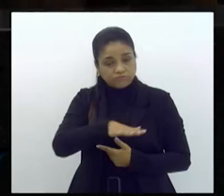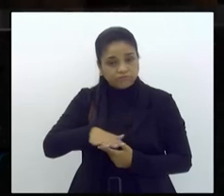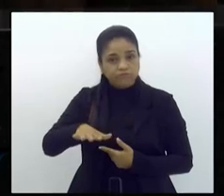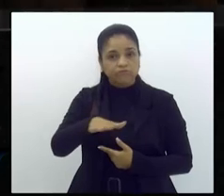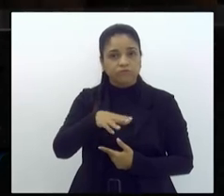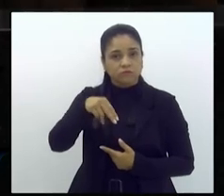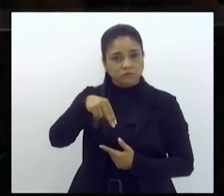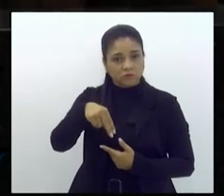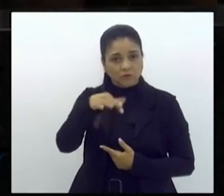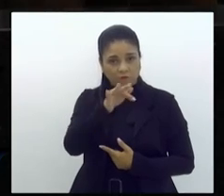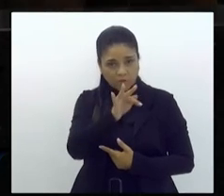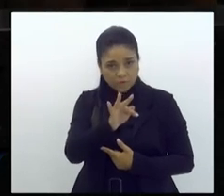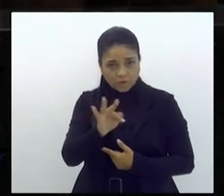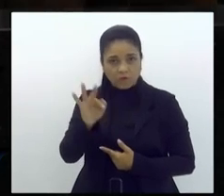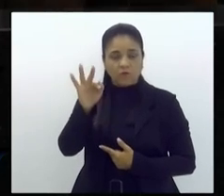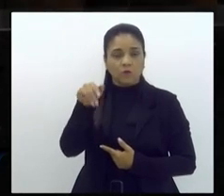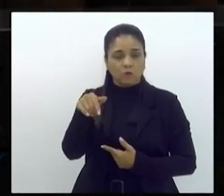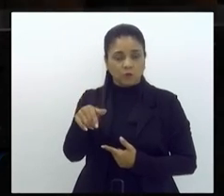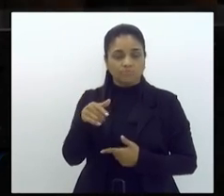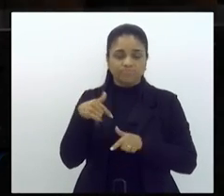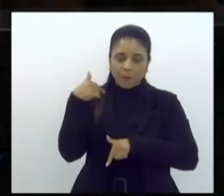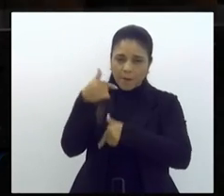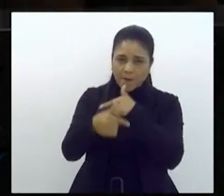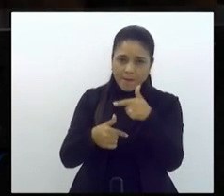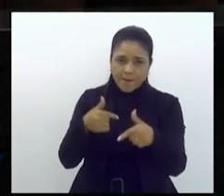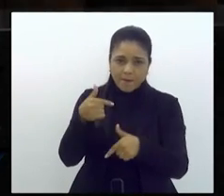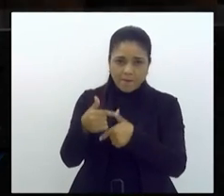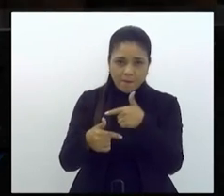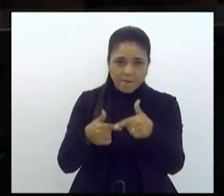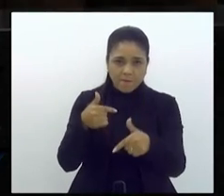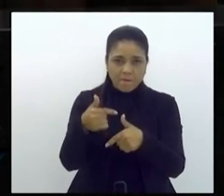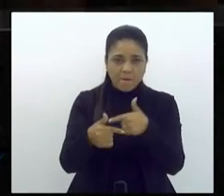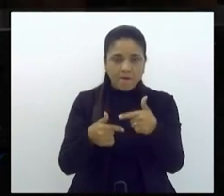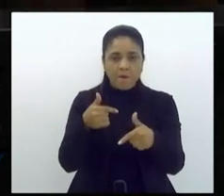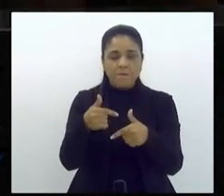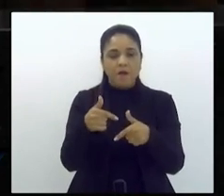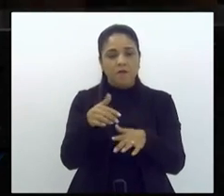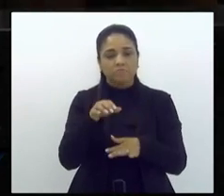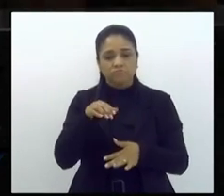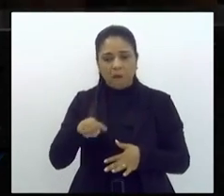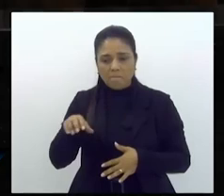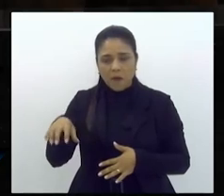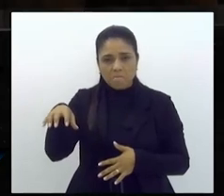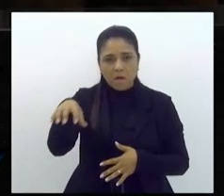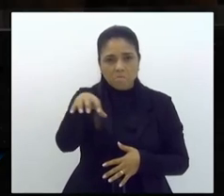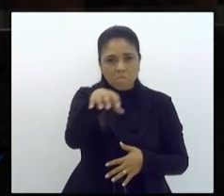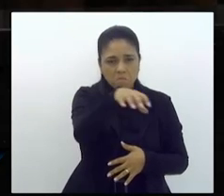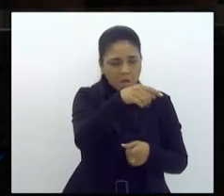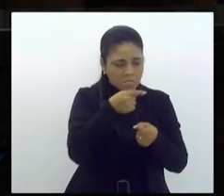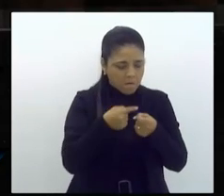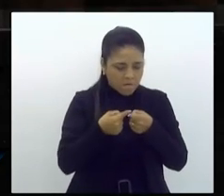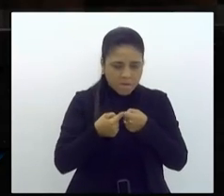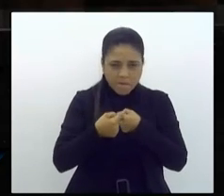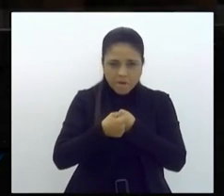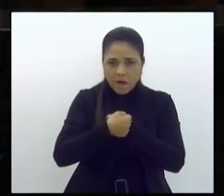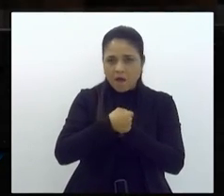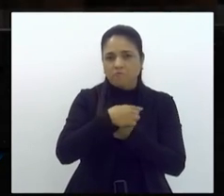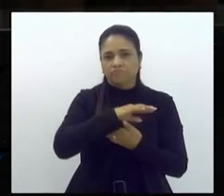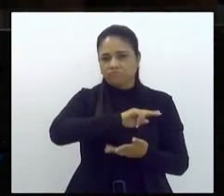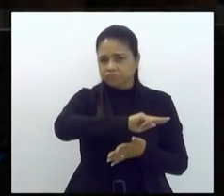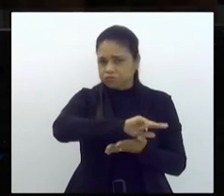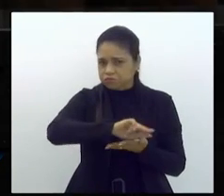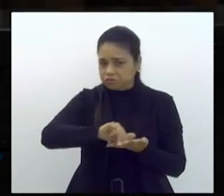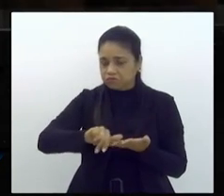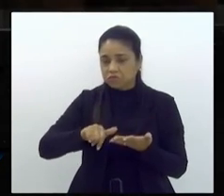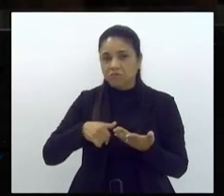ao qual nós chamamos e estamos realizando e muito Muitas regiões e diversos municípios já fiz essa